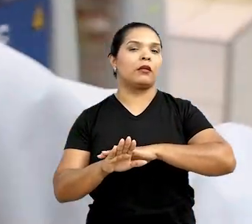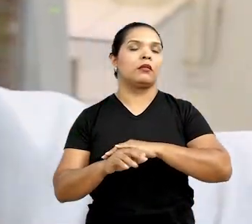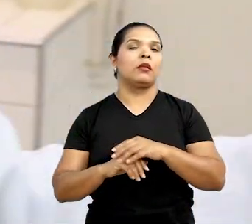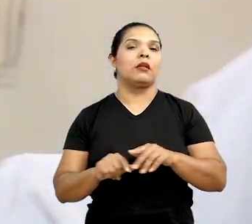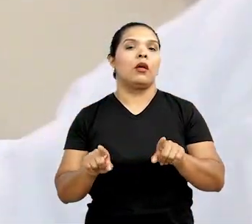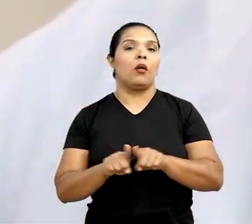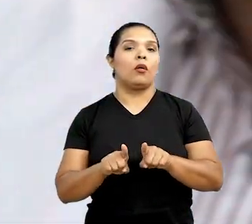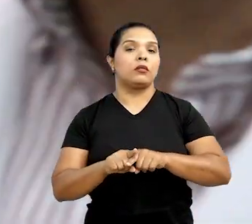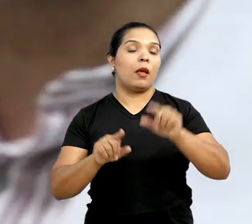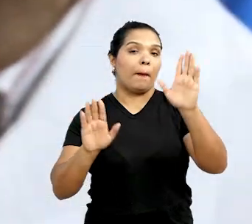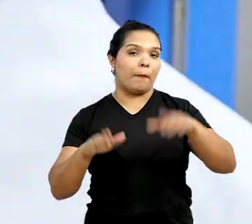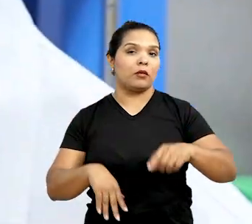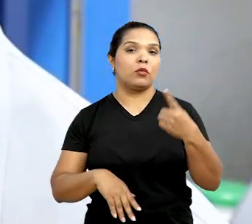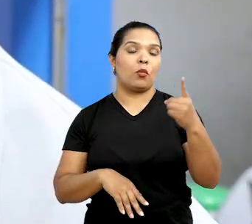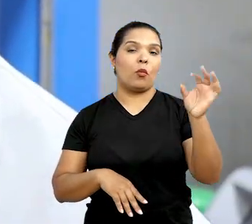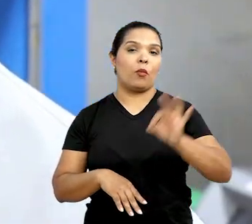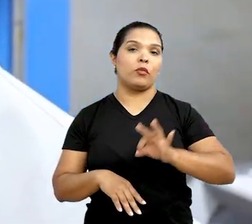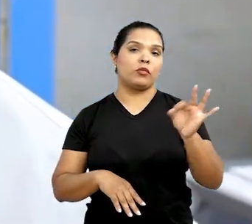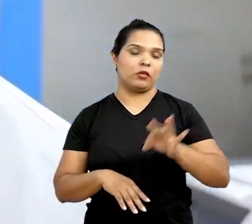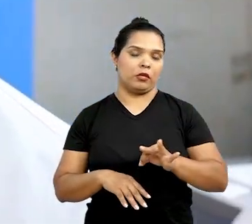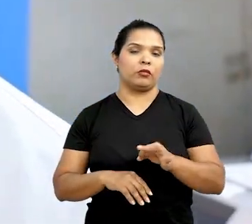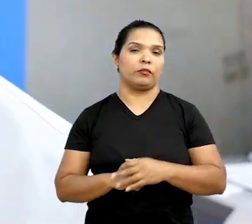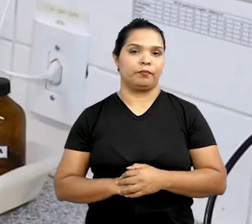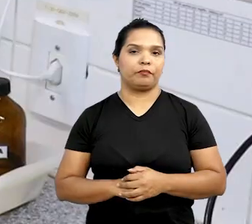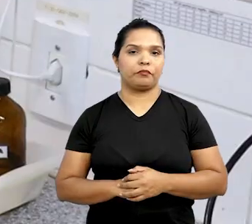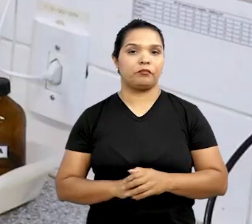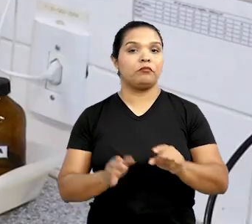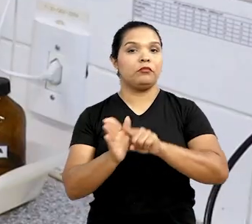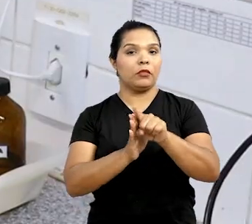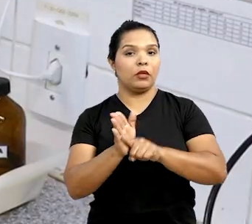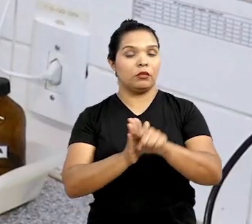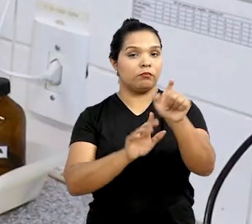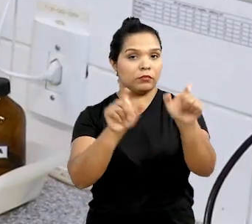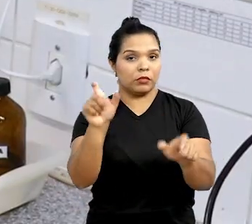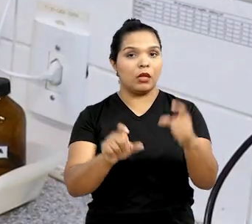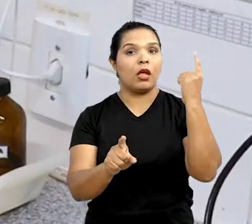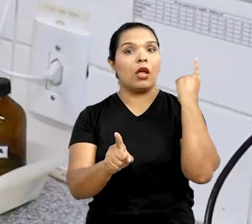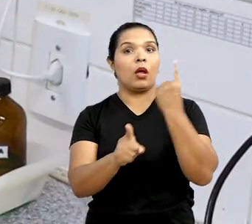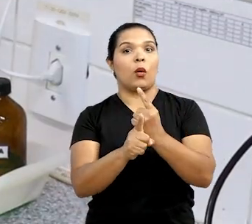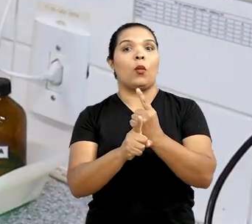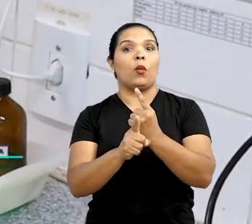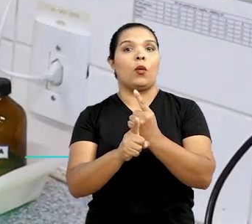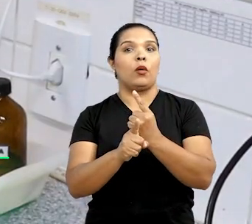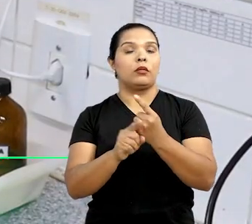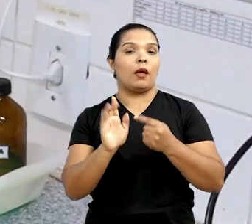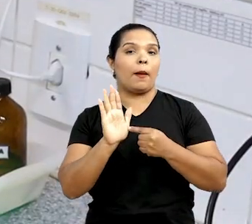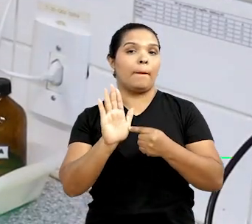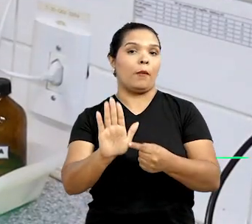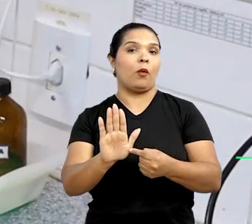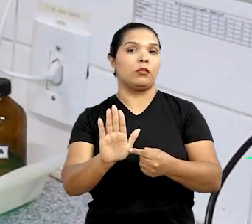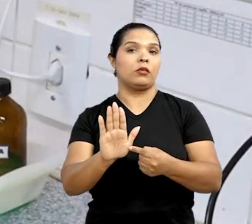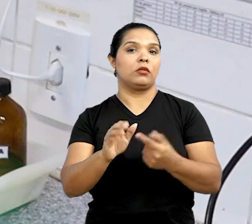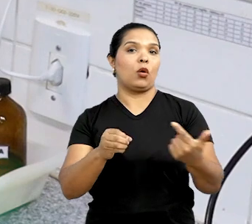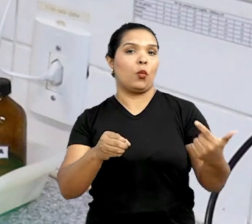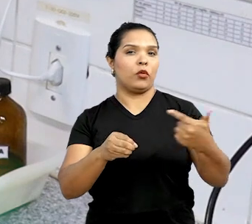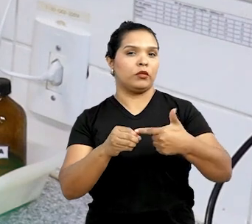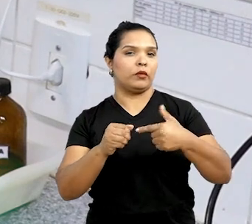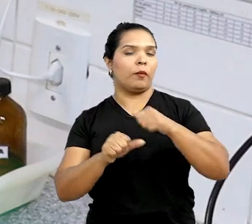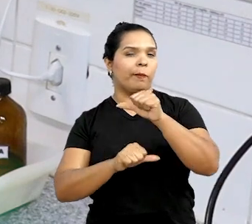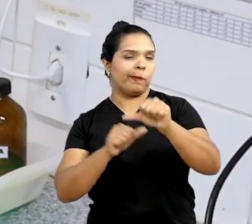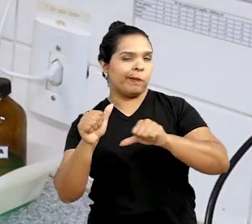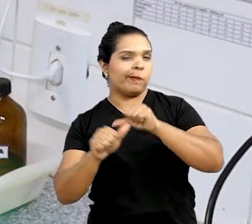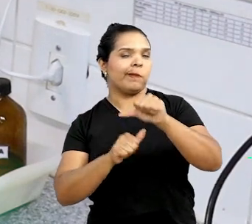temos percentuais abaixo de 1% de não conformidade. Quando os pesquisadores encontram alguma amostra de